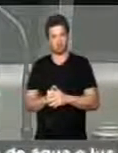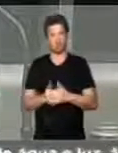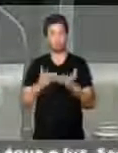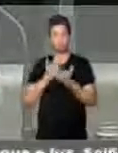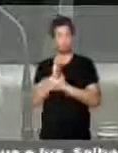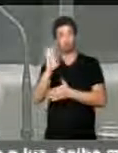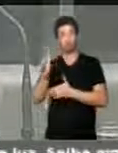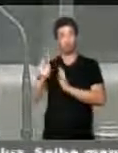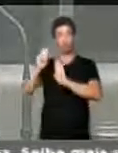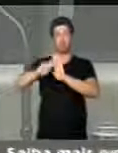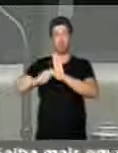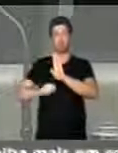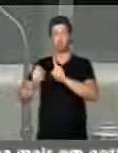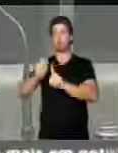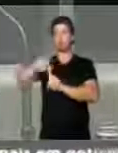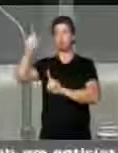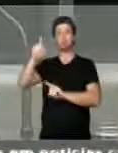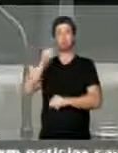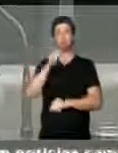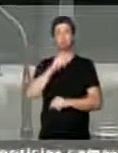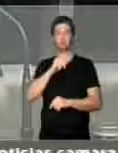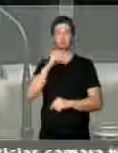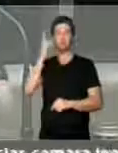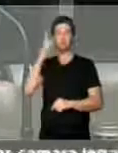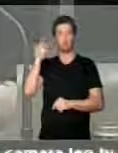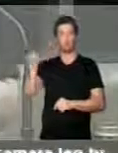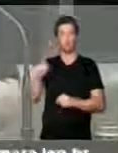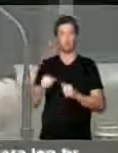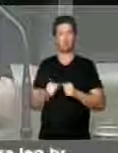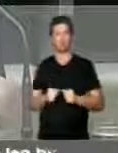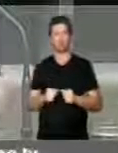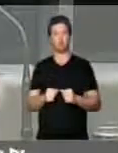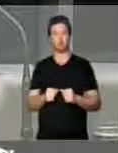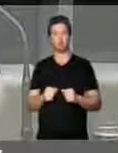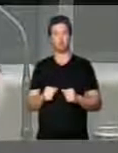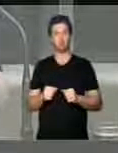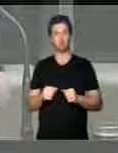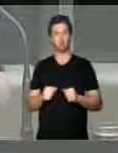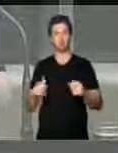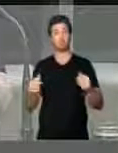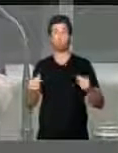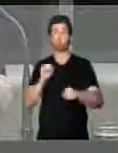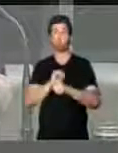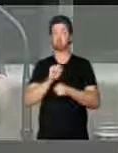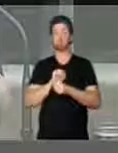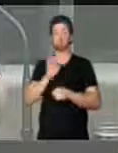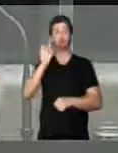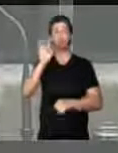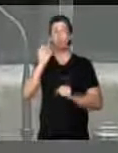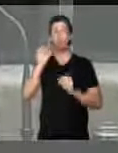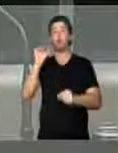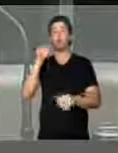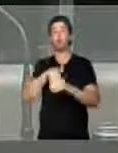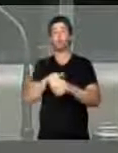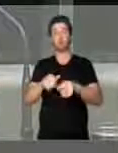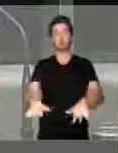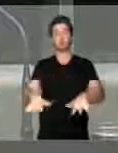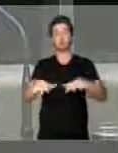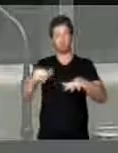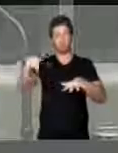aprovou parecer pela cassação do seu mandato de deputado federal, aguardando a votação pelo plenário